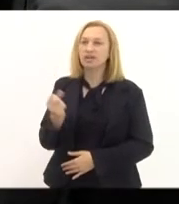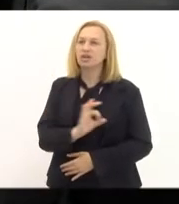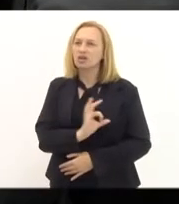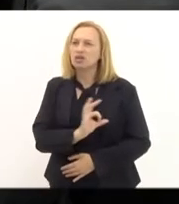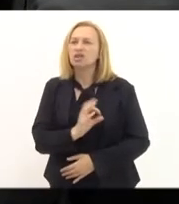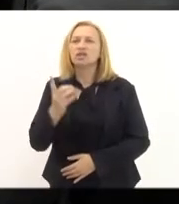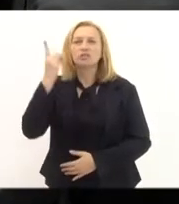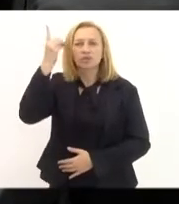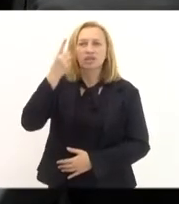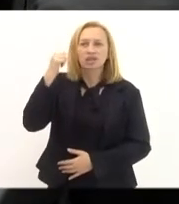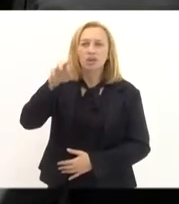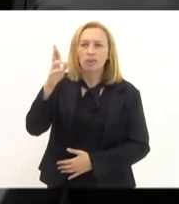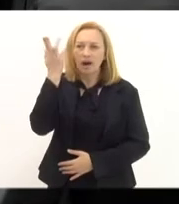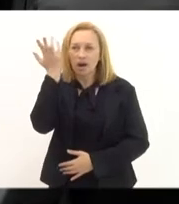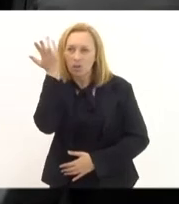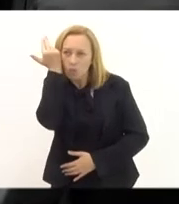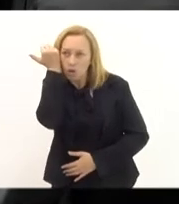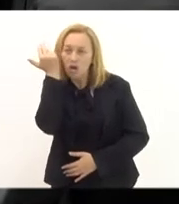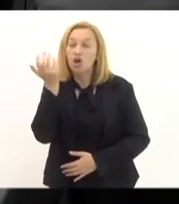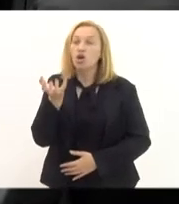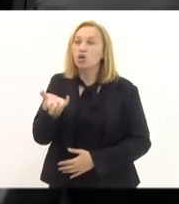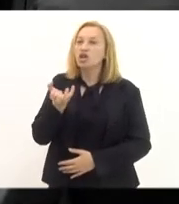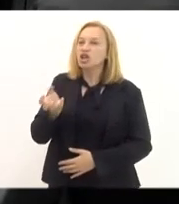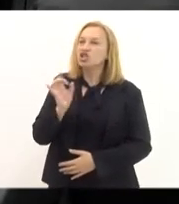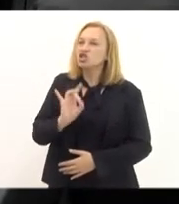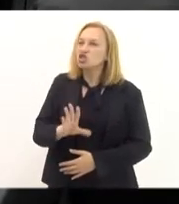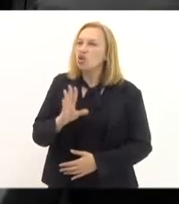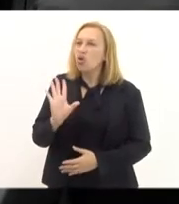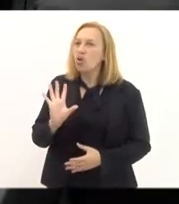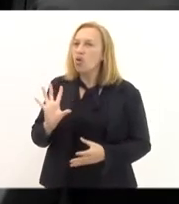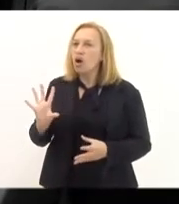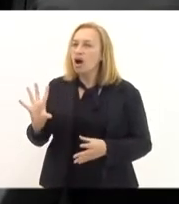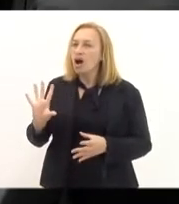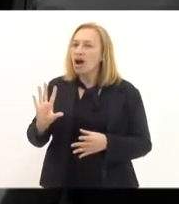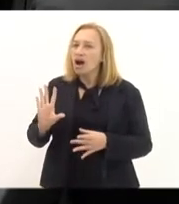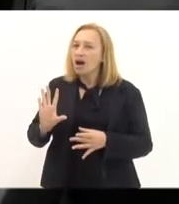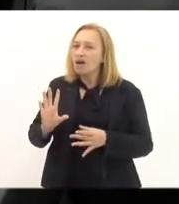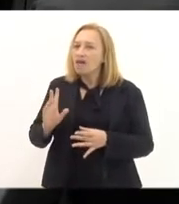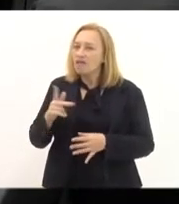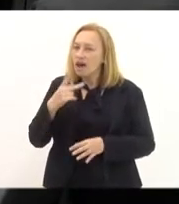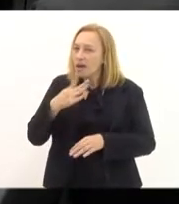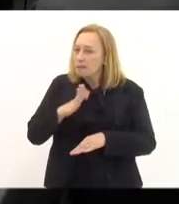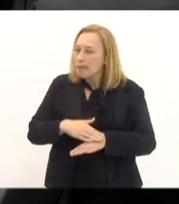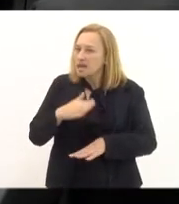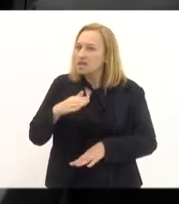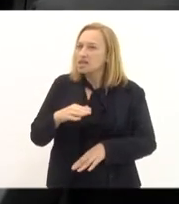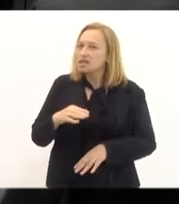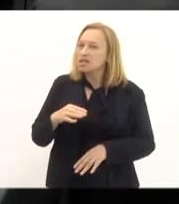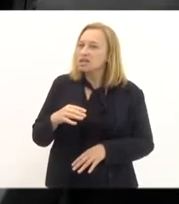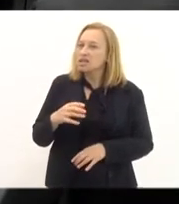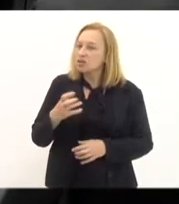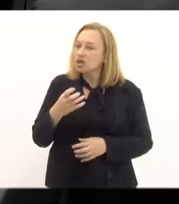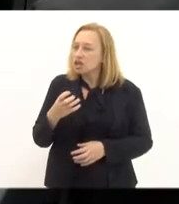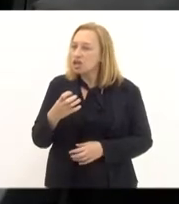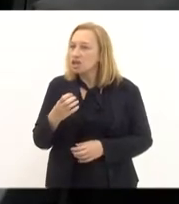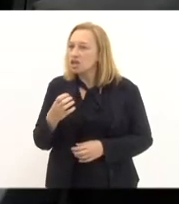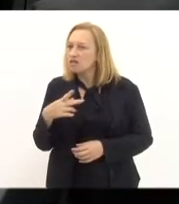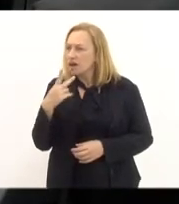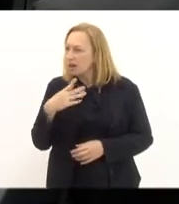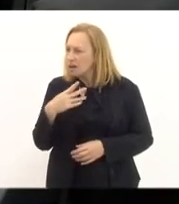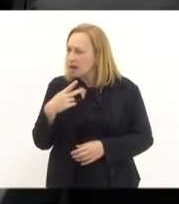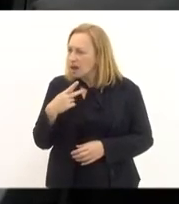tempestade no mar com ele eu queria só fazer um acréscimo é que eu gostaria de enfatizar